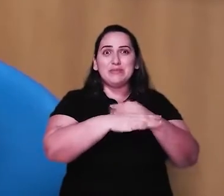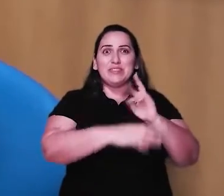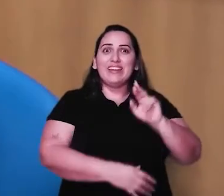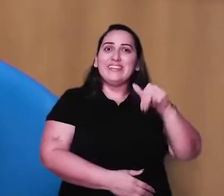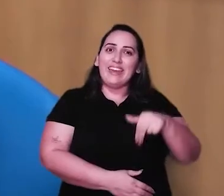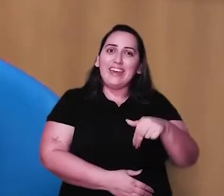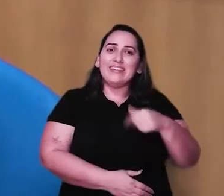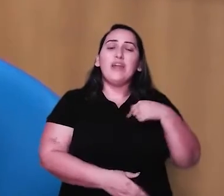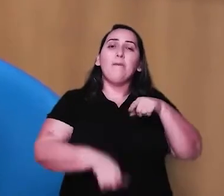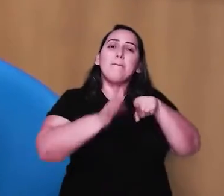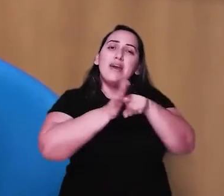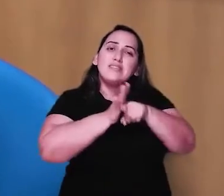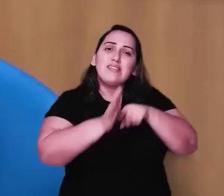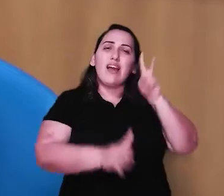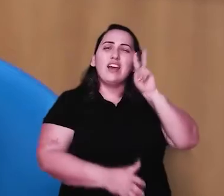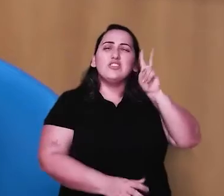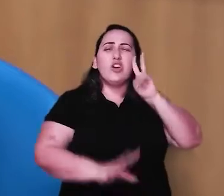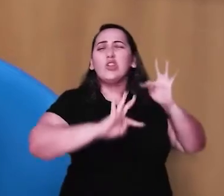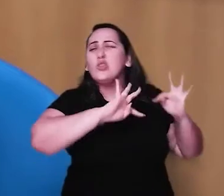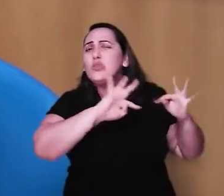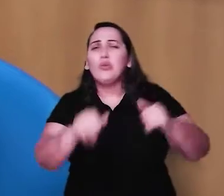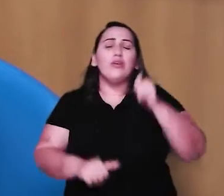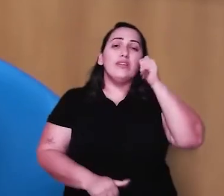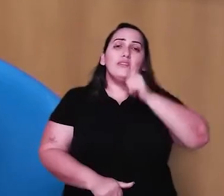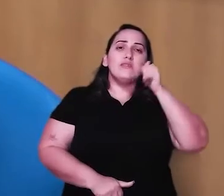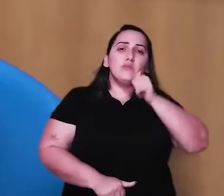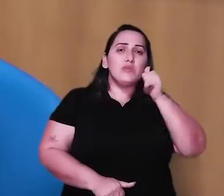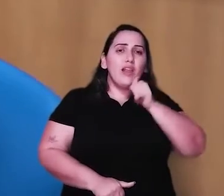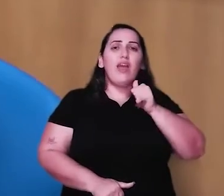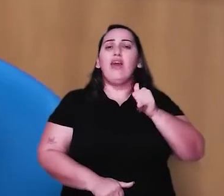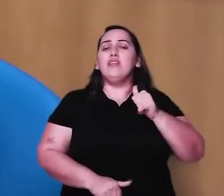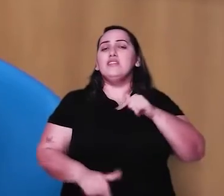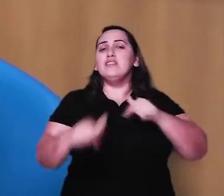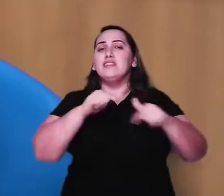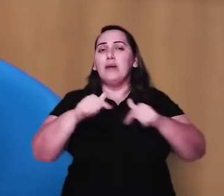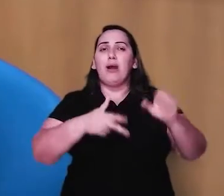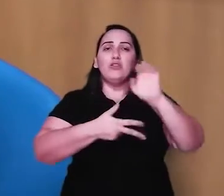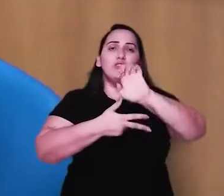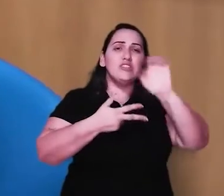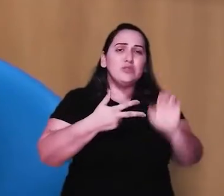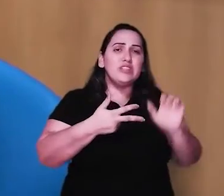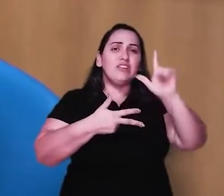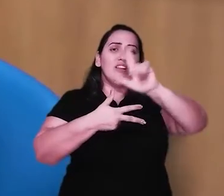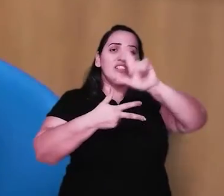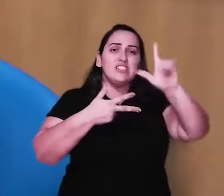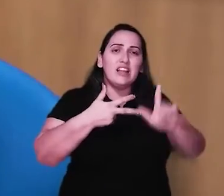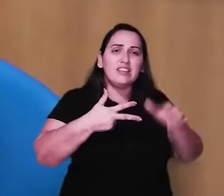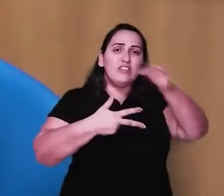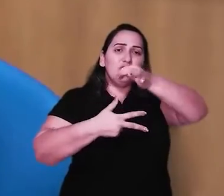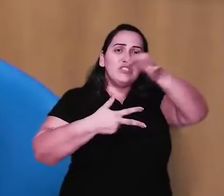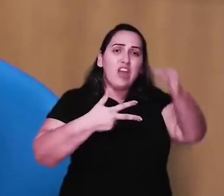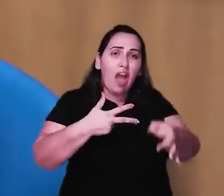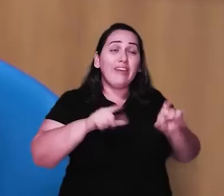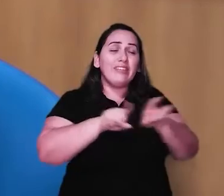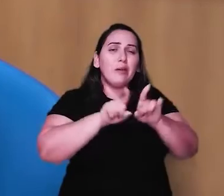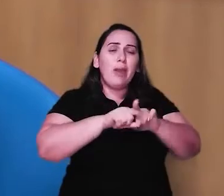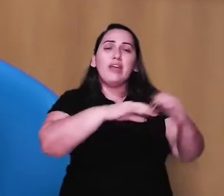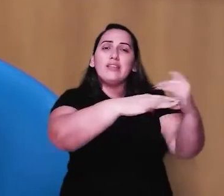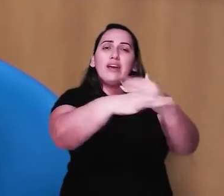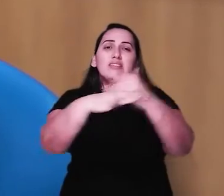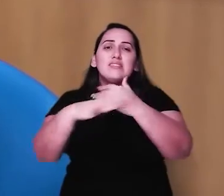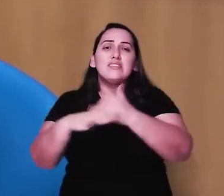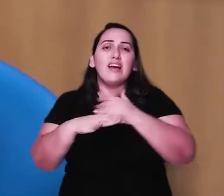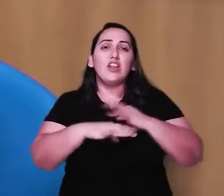a trajetória de todas as mulheres do Executivo e do Legislativo em cada um dos 167